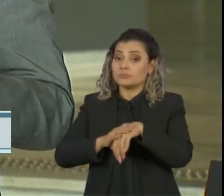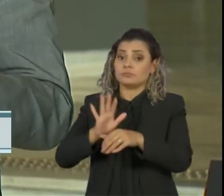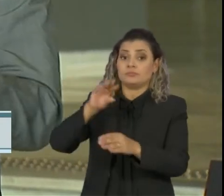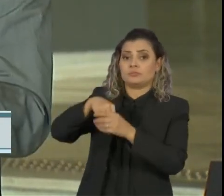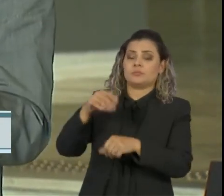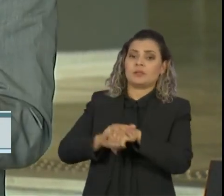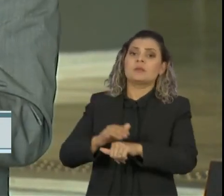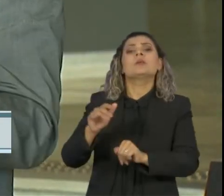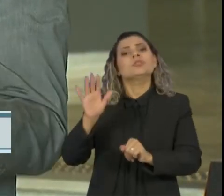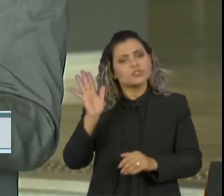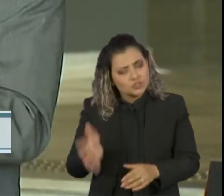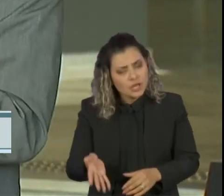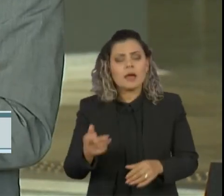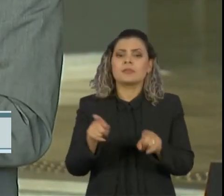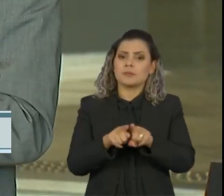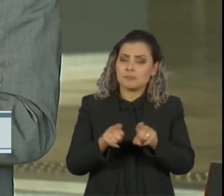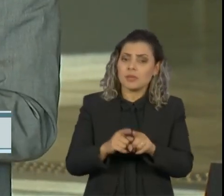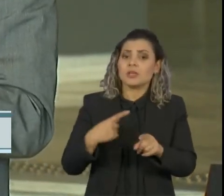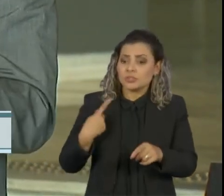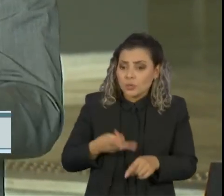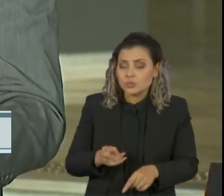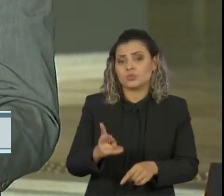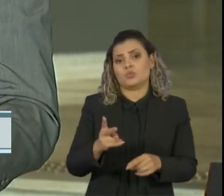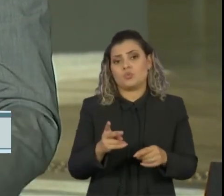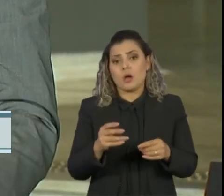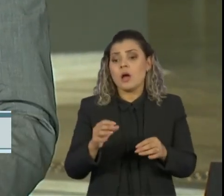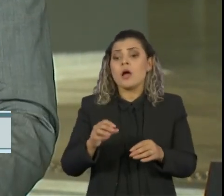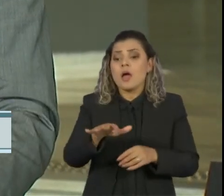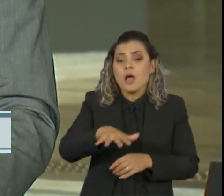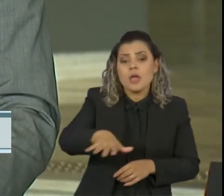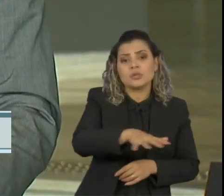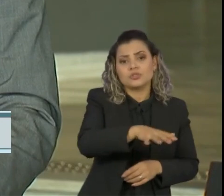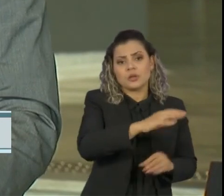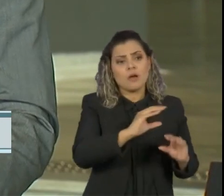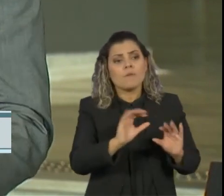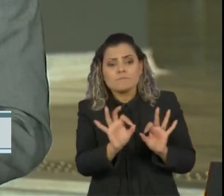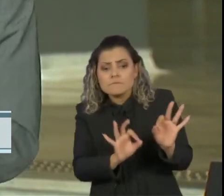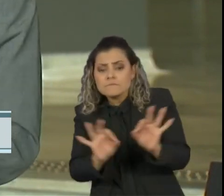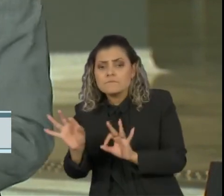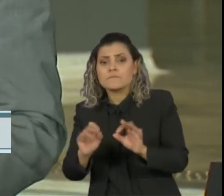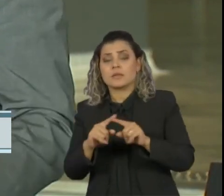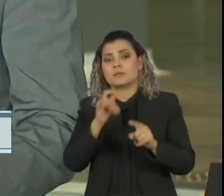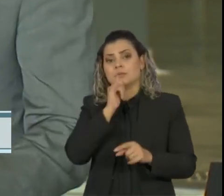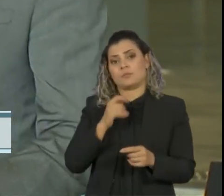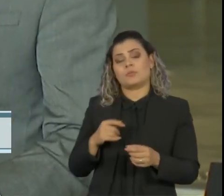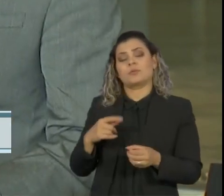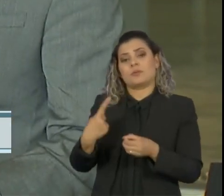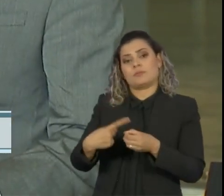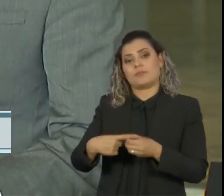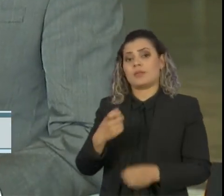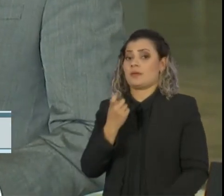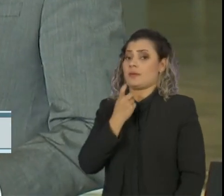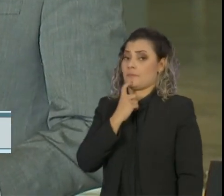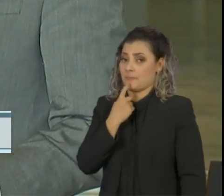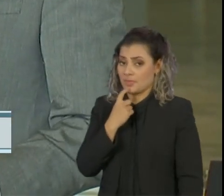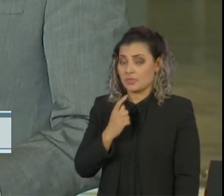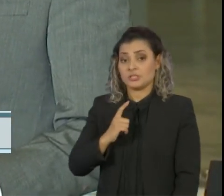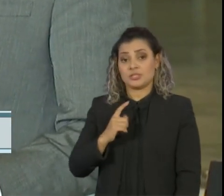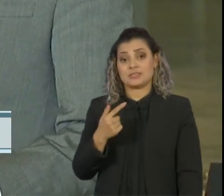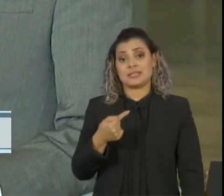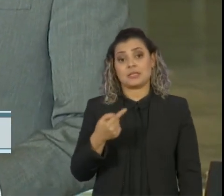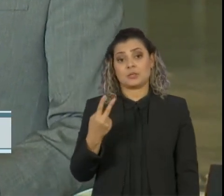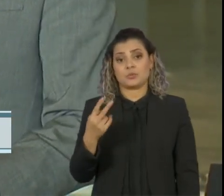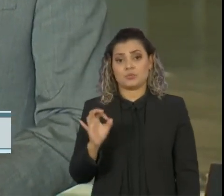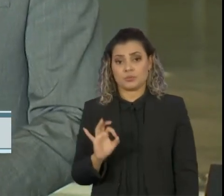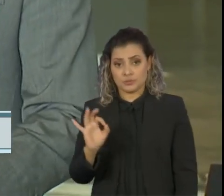implementado e nós seguimos passando os dados por regiões. A região de Campinas hoje atinge